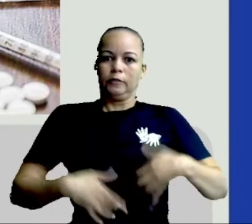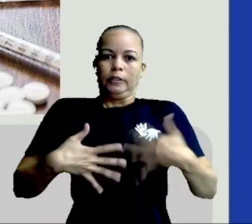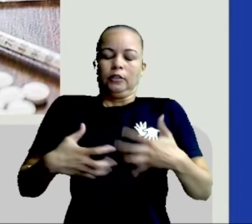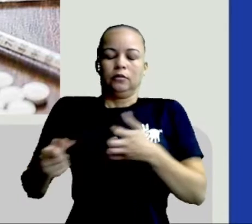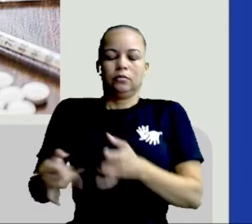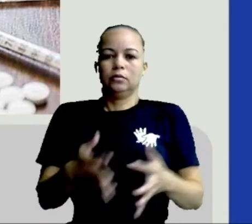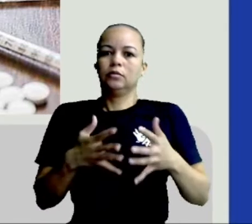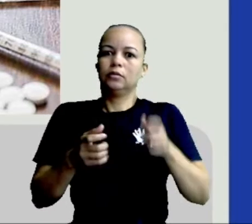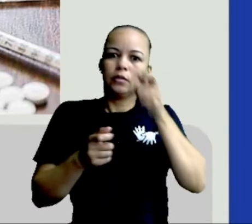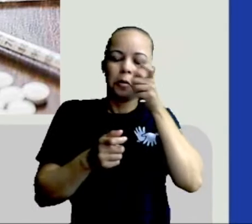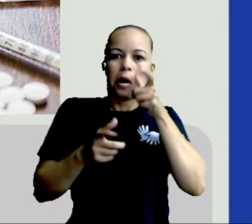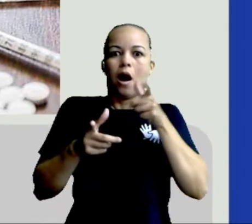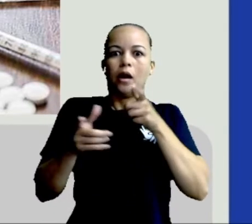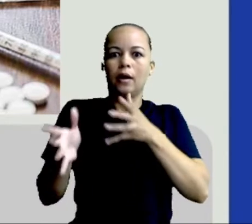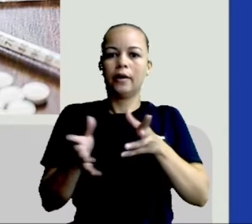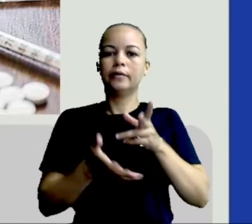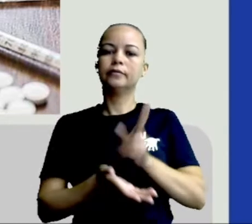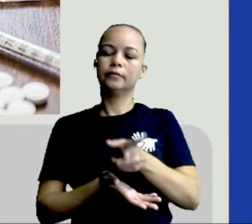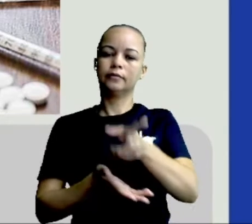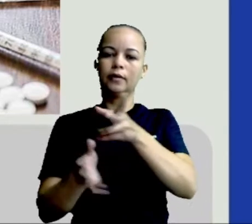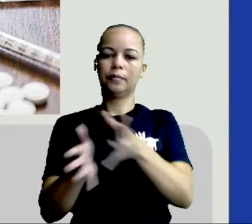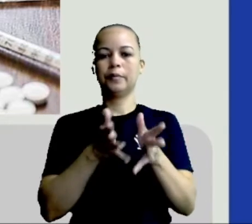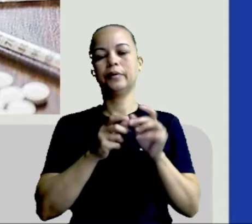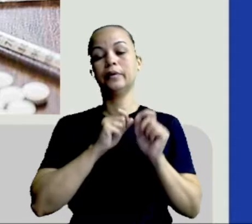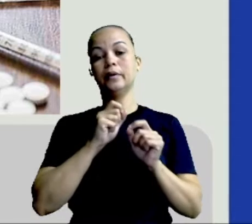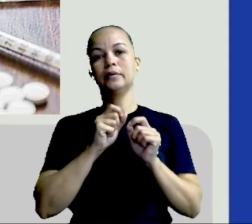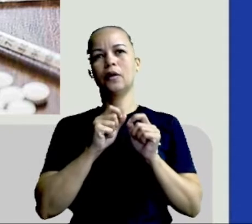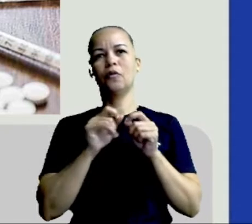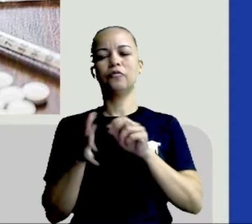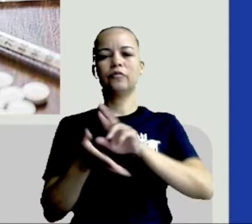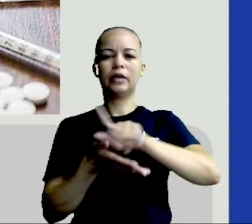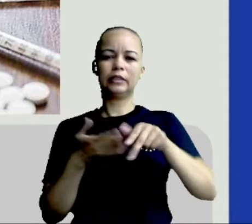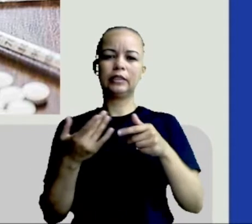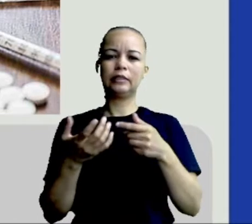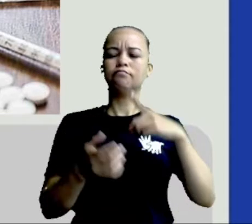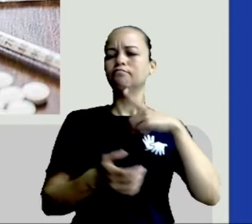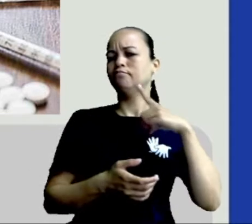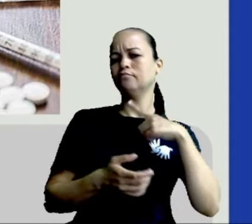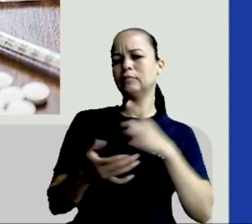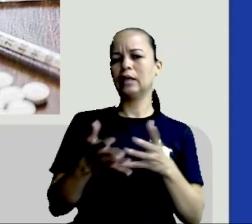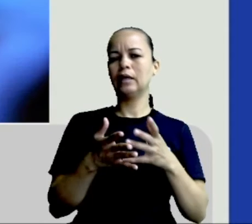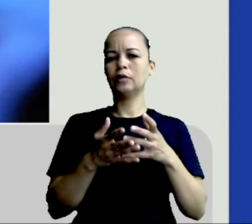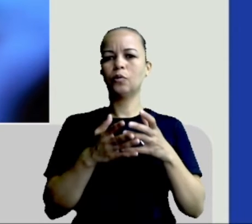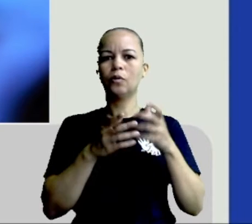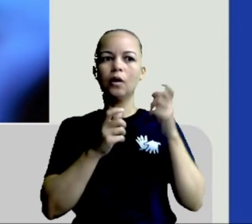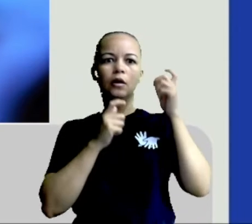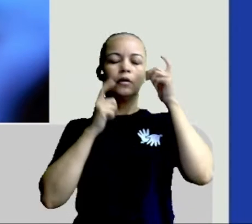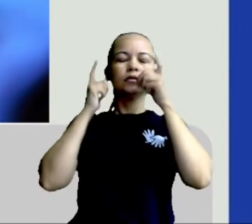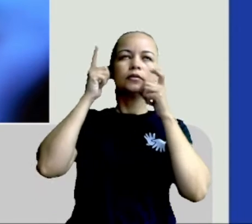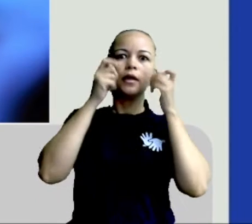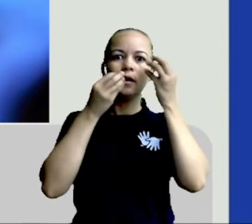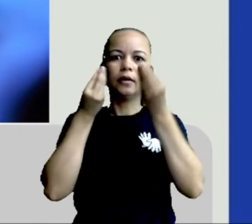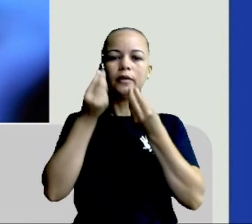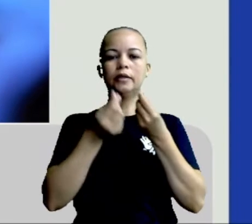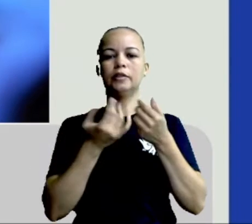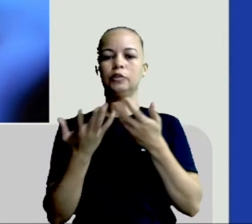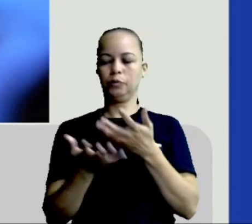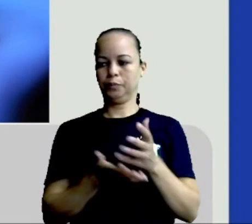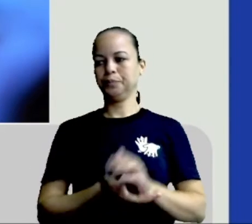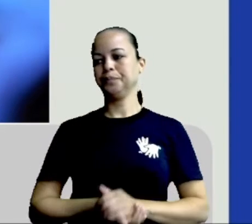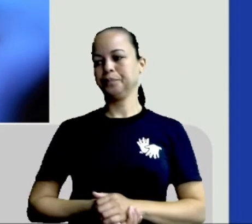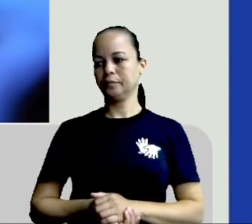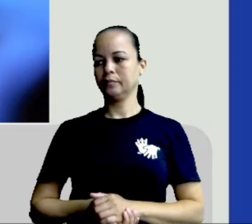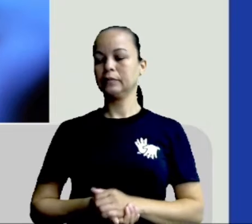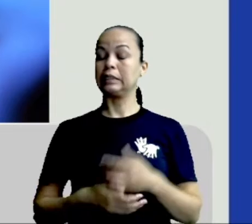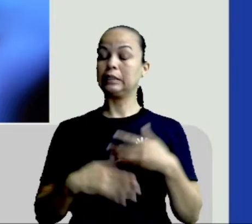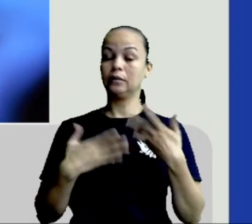alterado, sempre em alerta, ou seja, muitas vezes tendo até inclusive alucinações, tá certo? Que